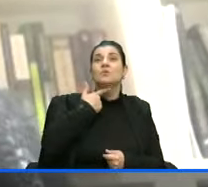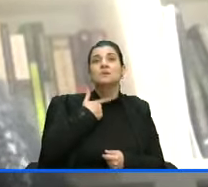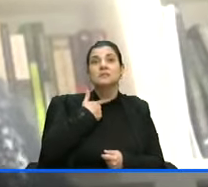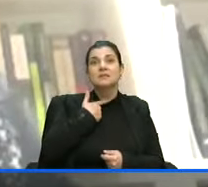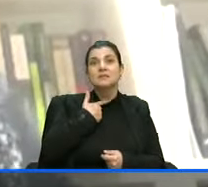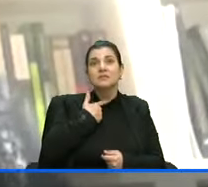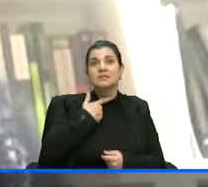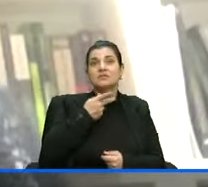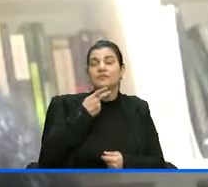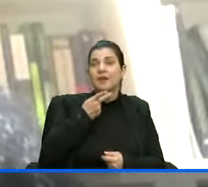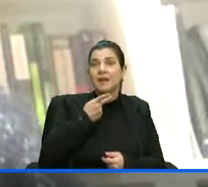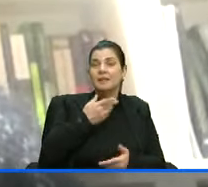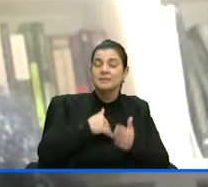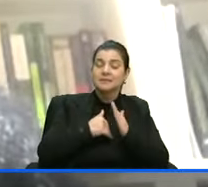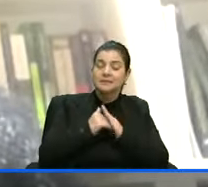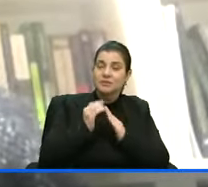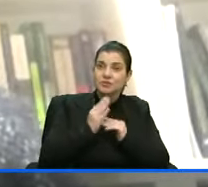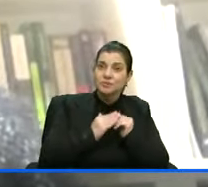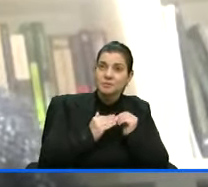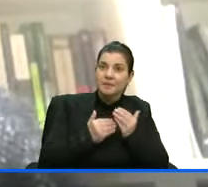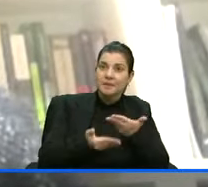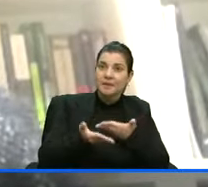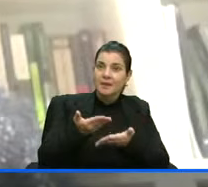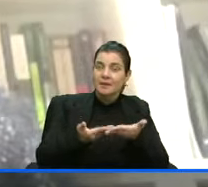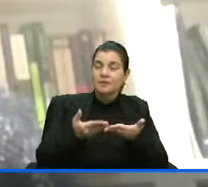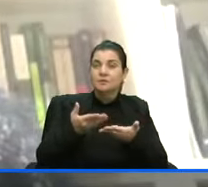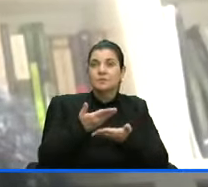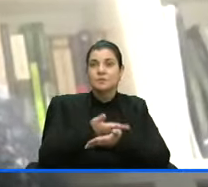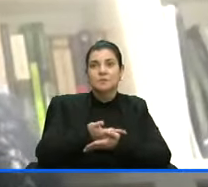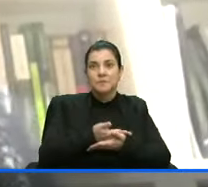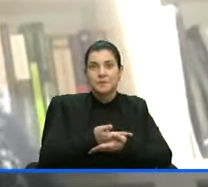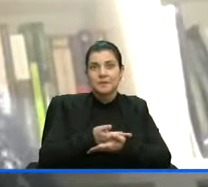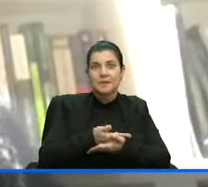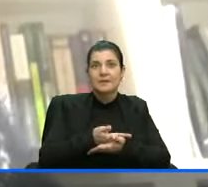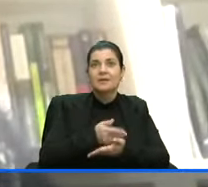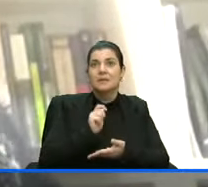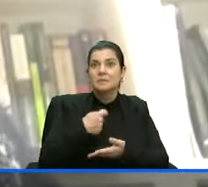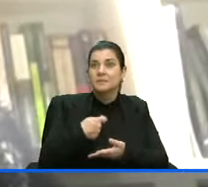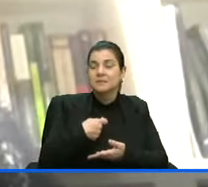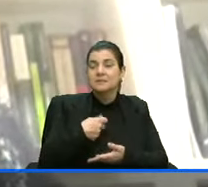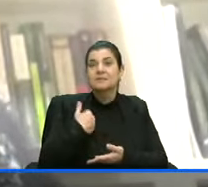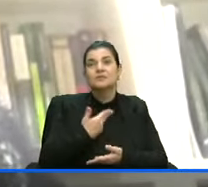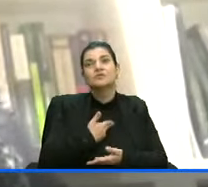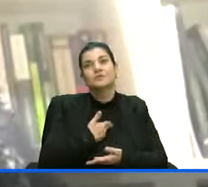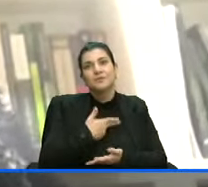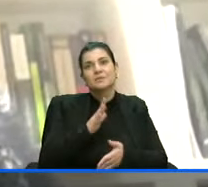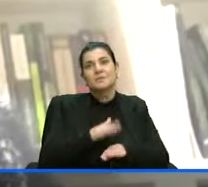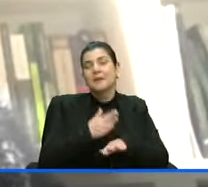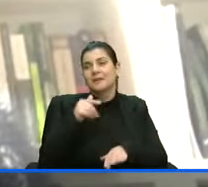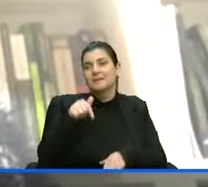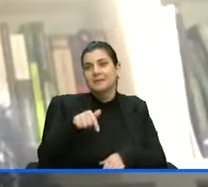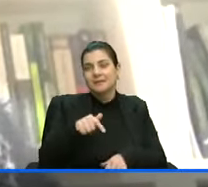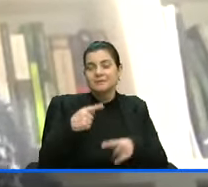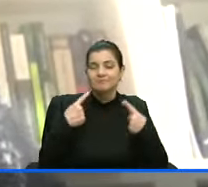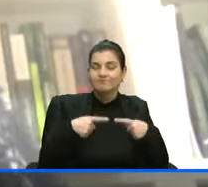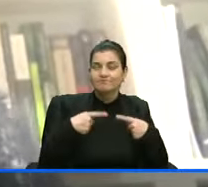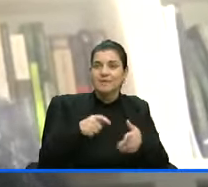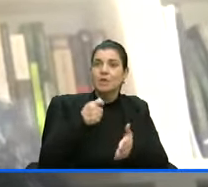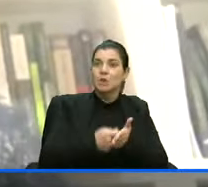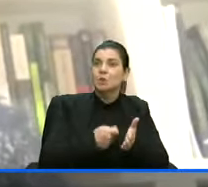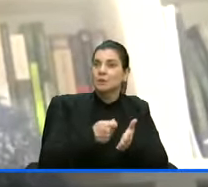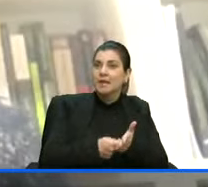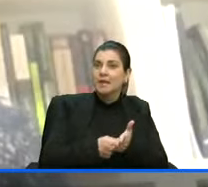esse atendimento dos bebês, ele cada vez mais ele vai precisar de nós adultos aqui, debatermos e